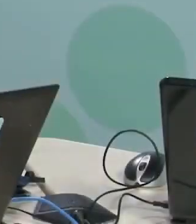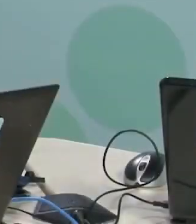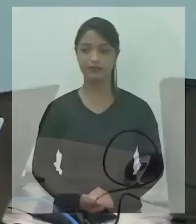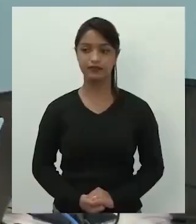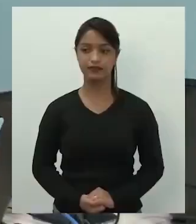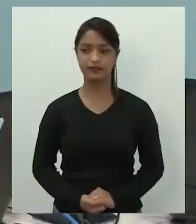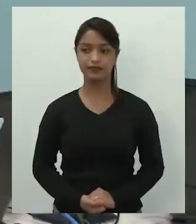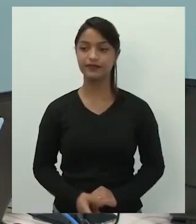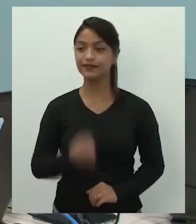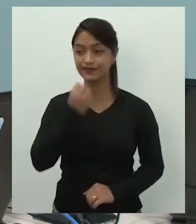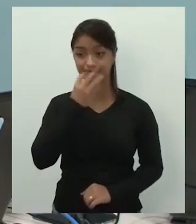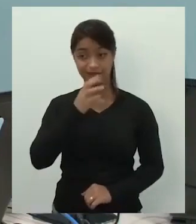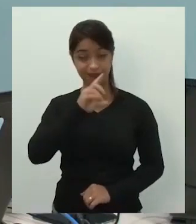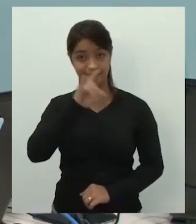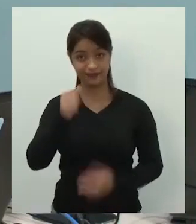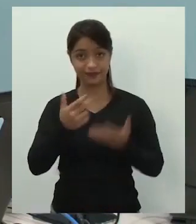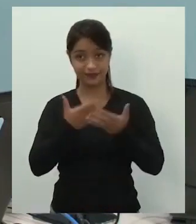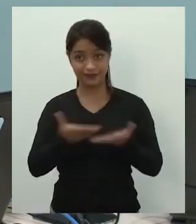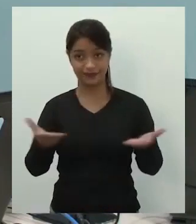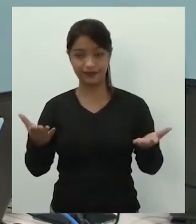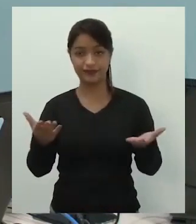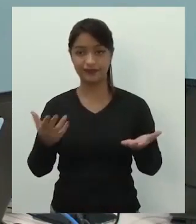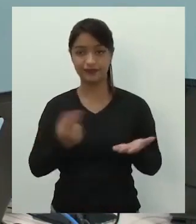Bom dia, meu nome é Roberta,